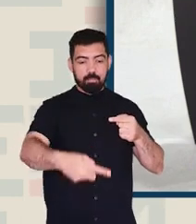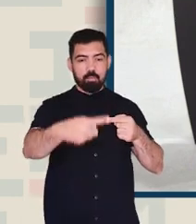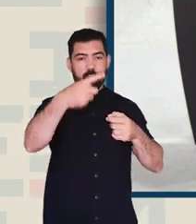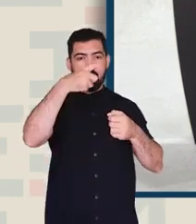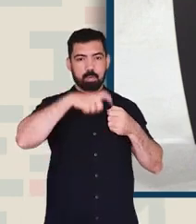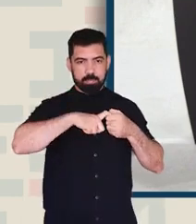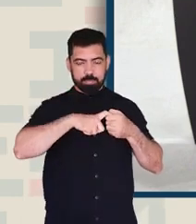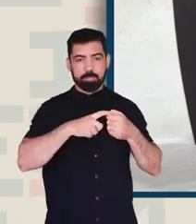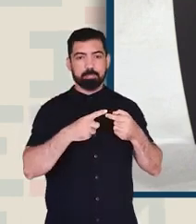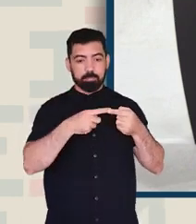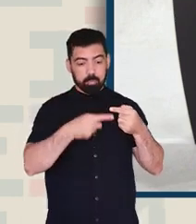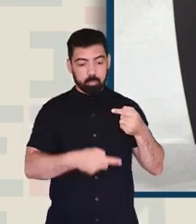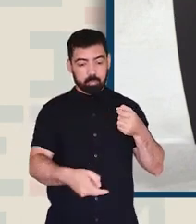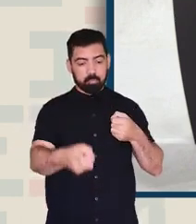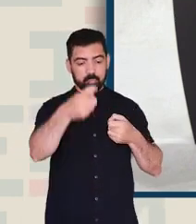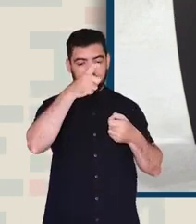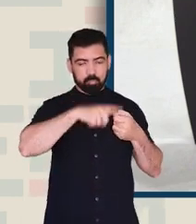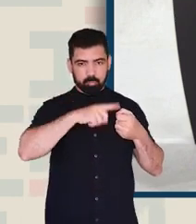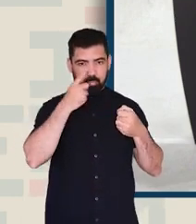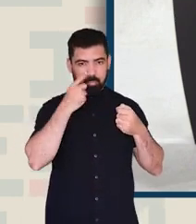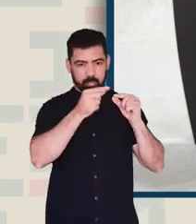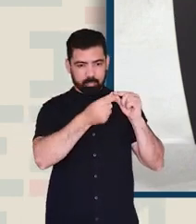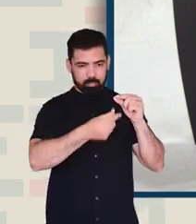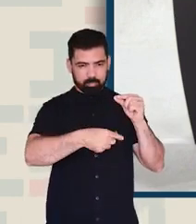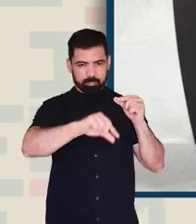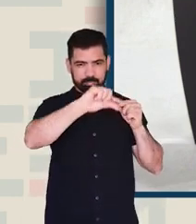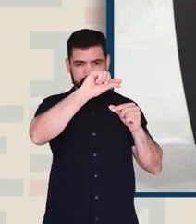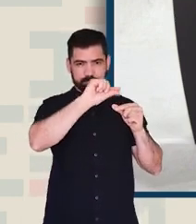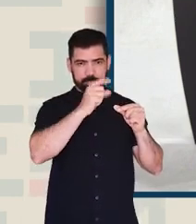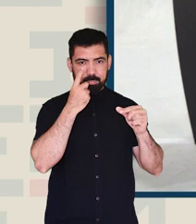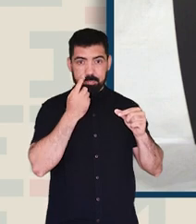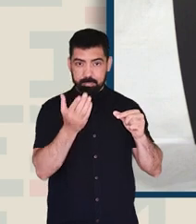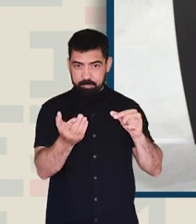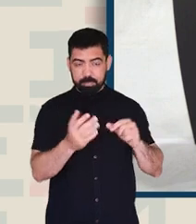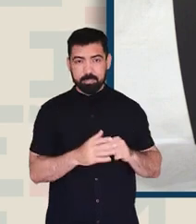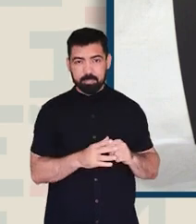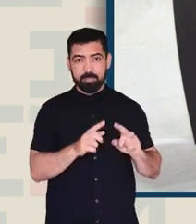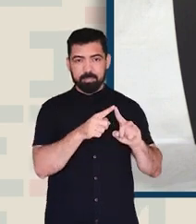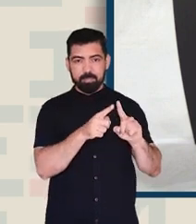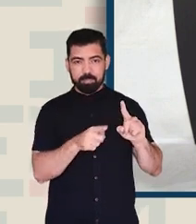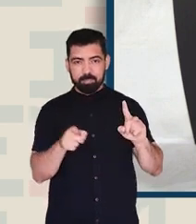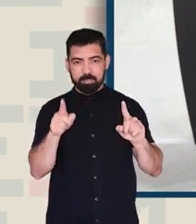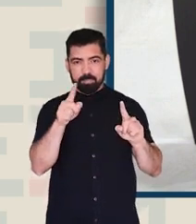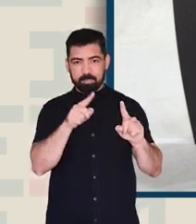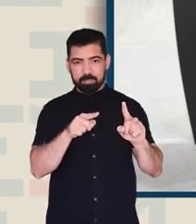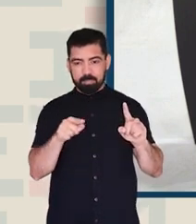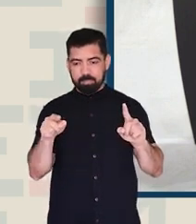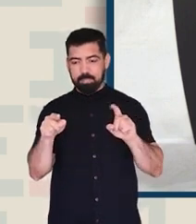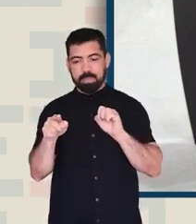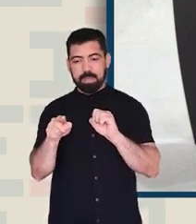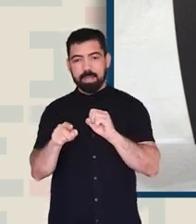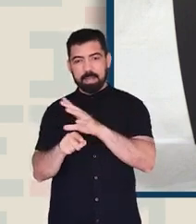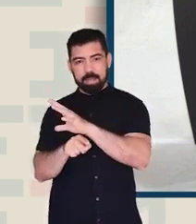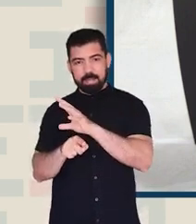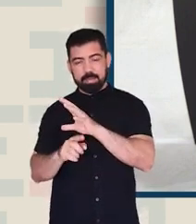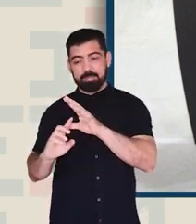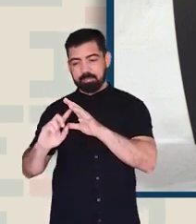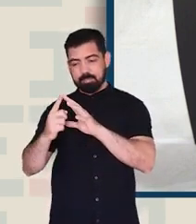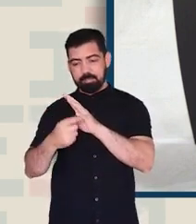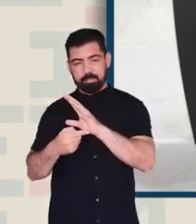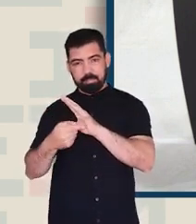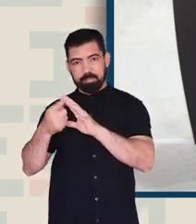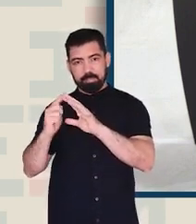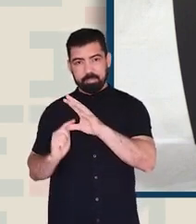parte posterior, ele retornou por aqui, veio, já chega no tubo de saída, que é o tubo da